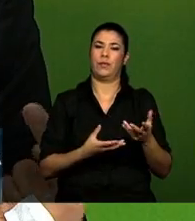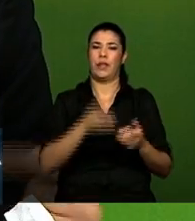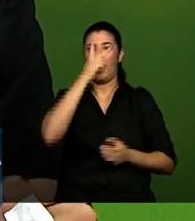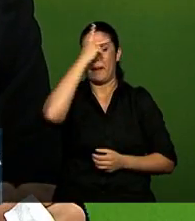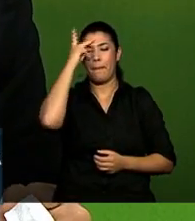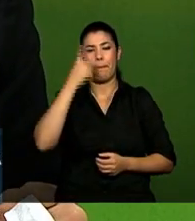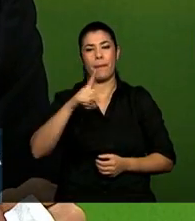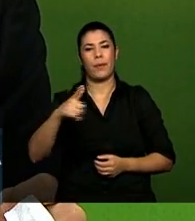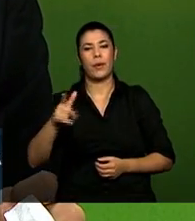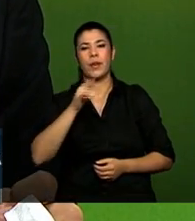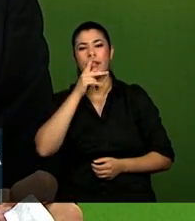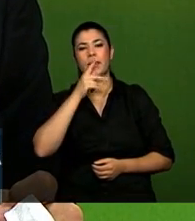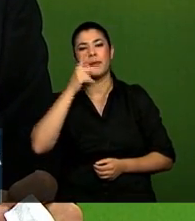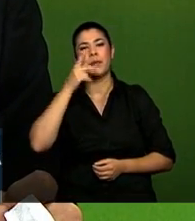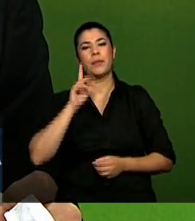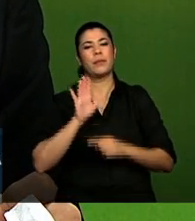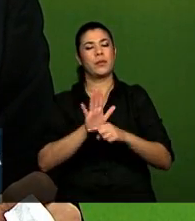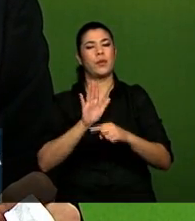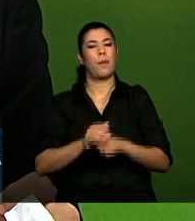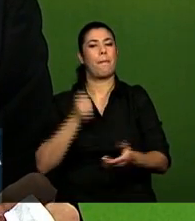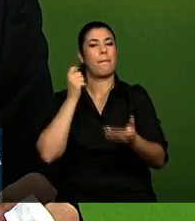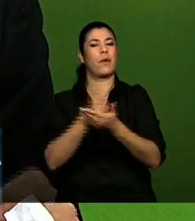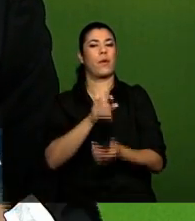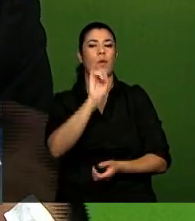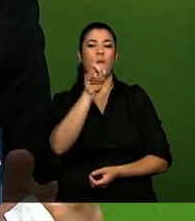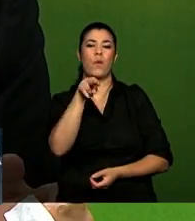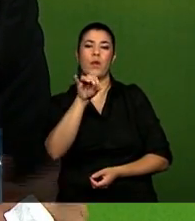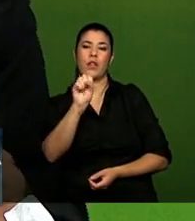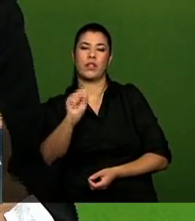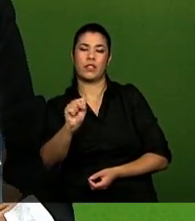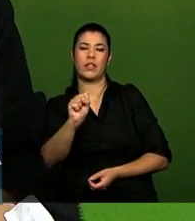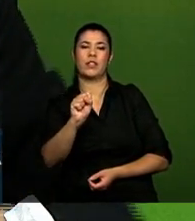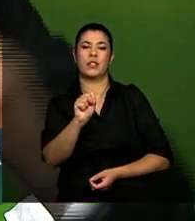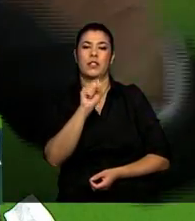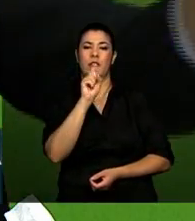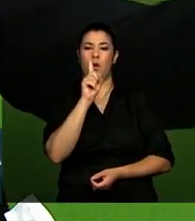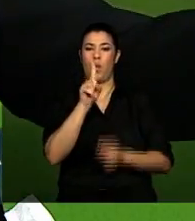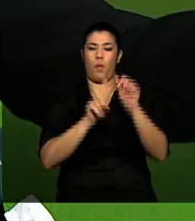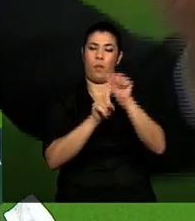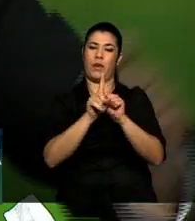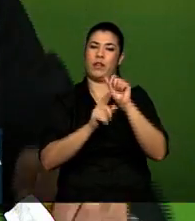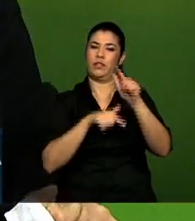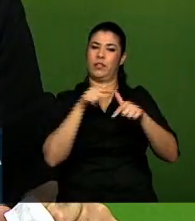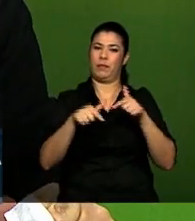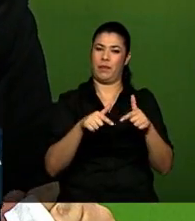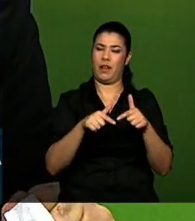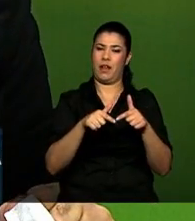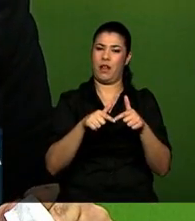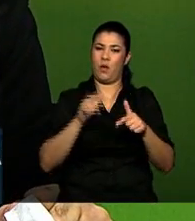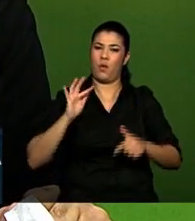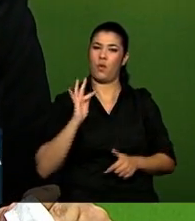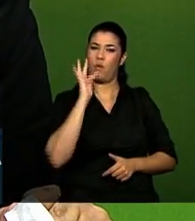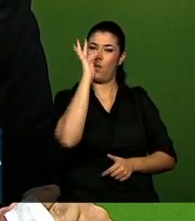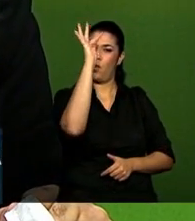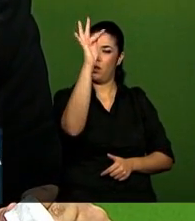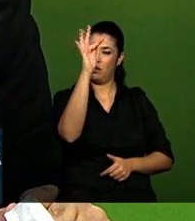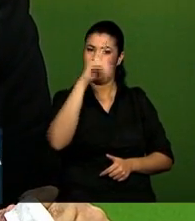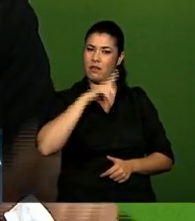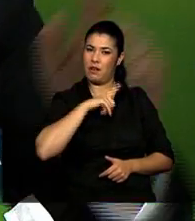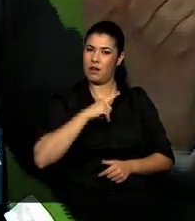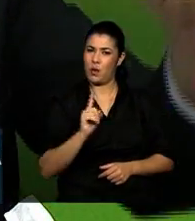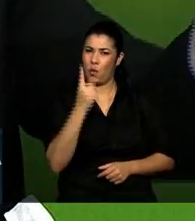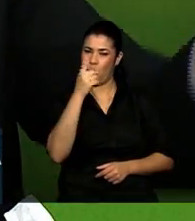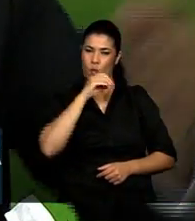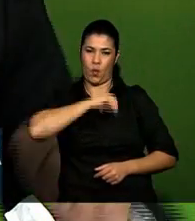mês de contribuição ele de trabalho num ano ele assegura um salário inteiro